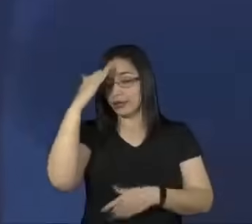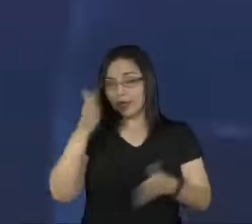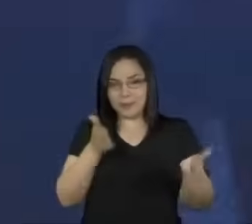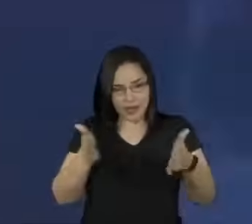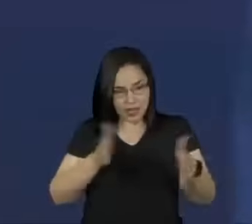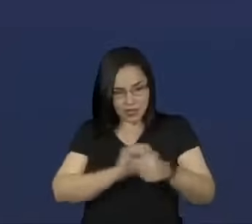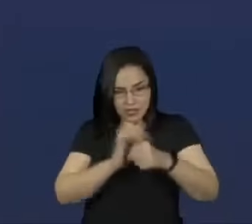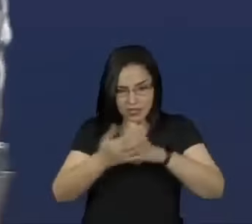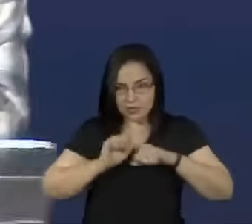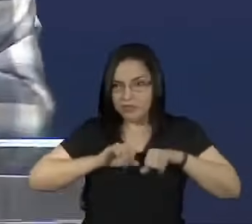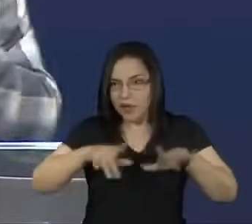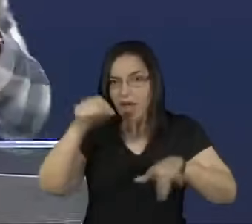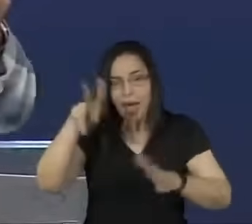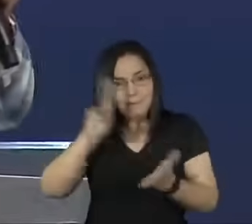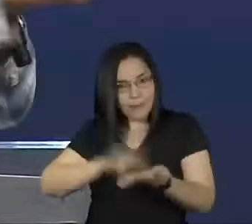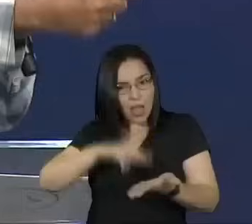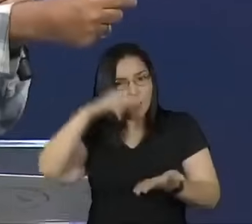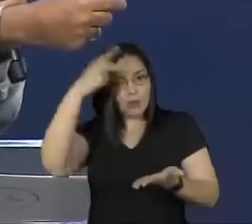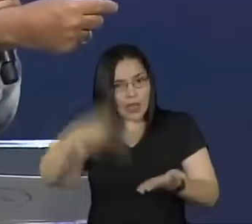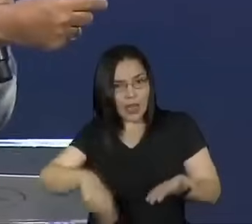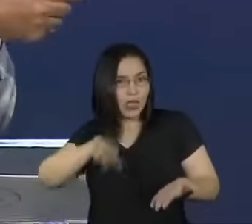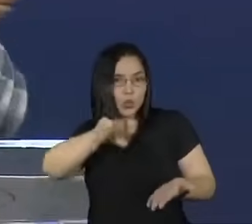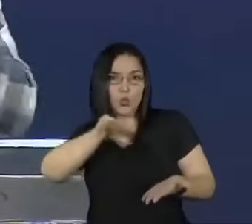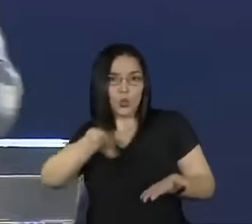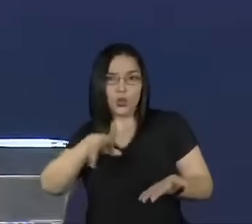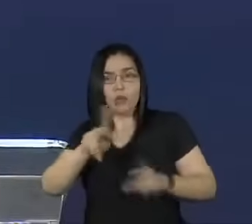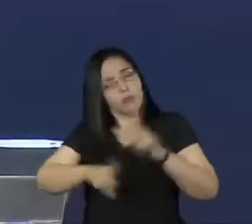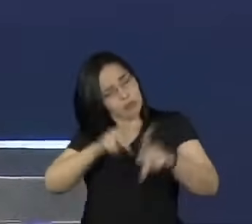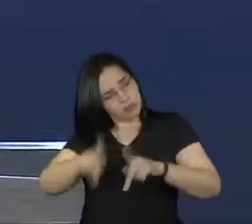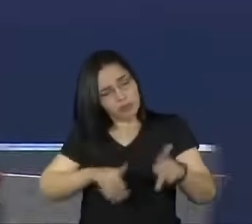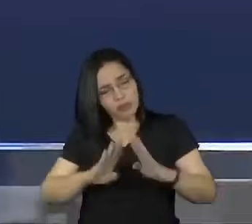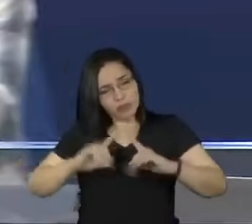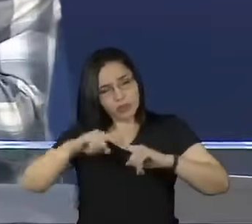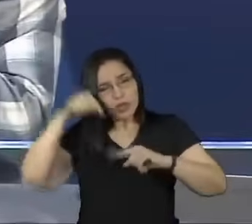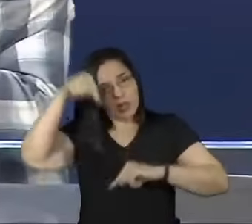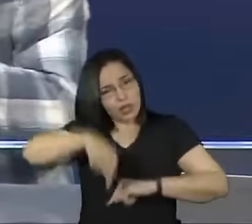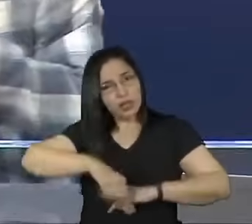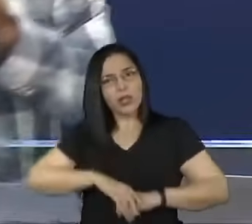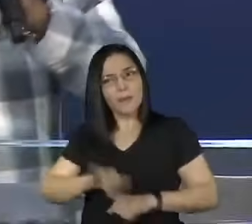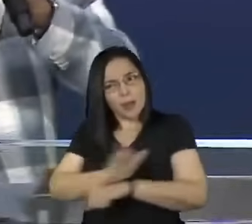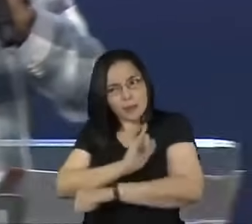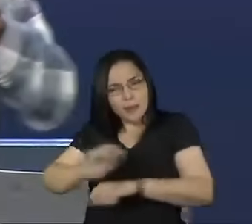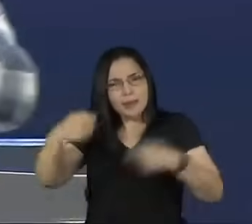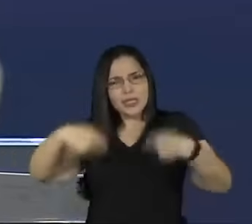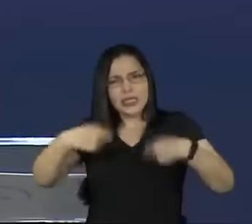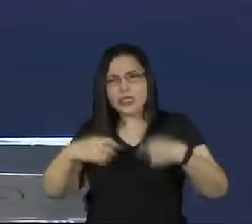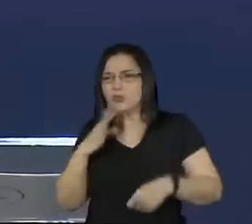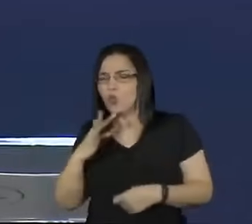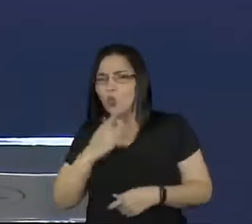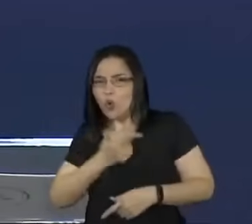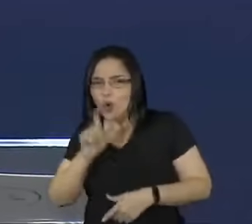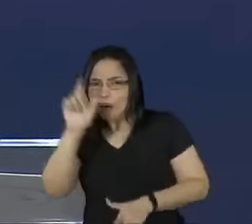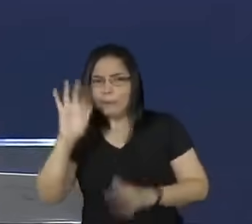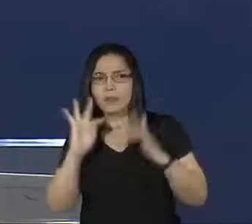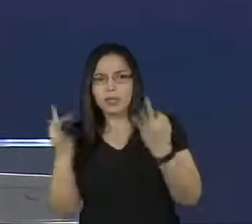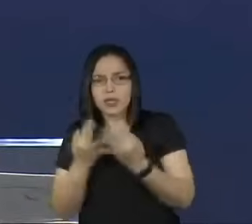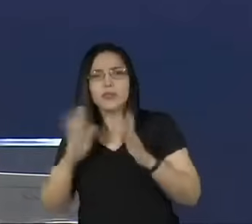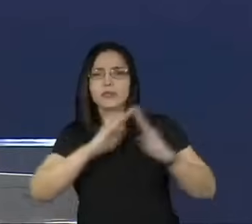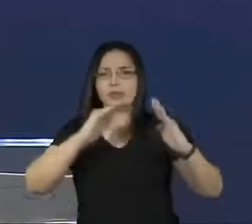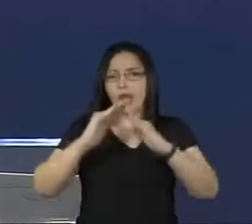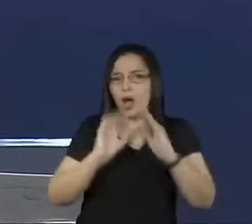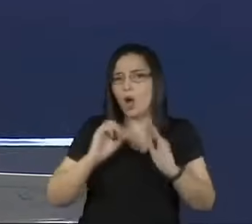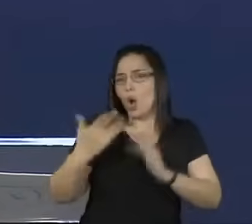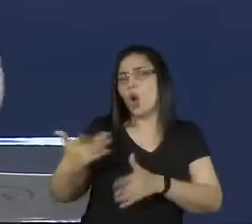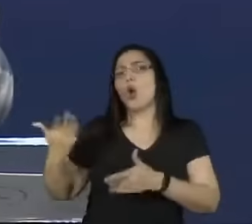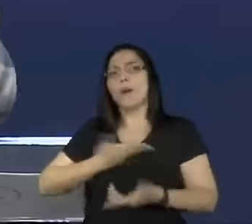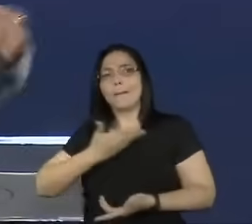você não é membro daqui eu tô falando pro povo da igreja seja estratégico Você conhece alguém da tua família vizinho colega de